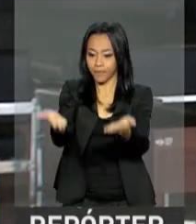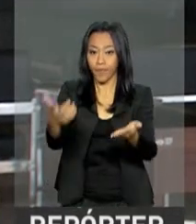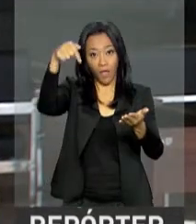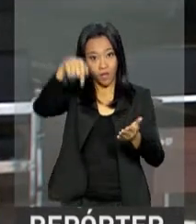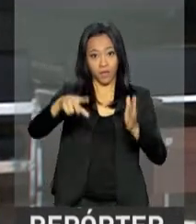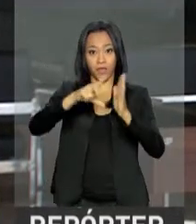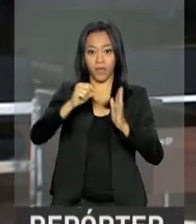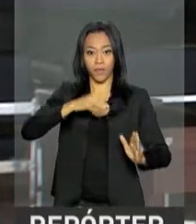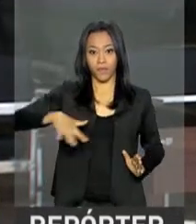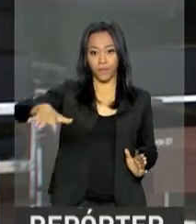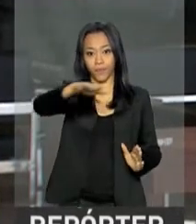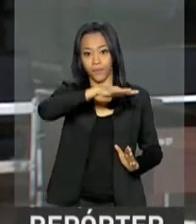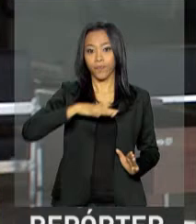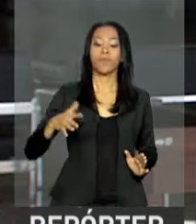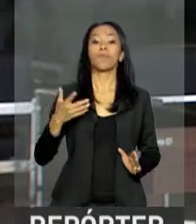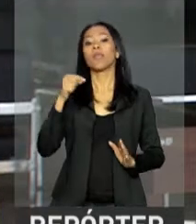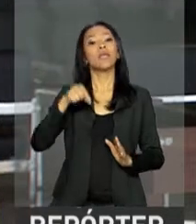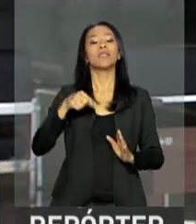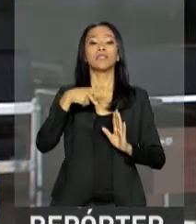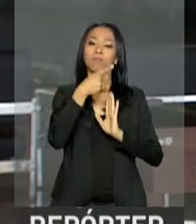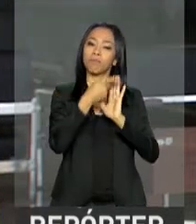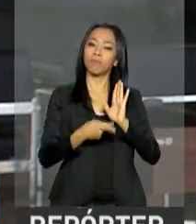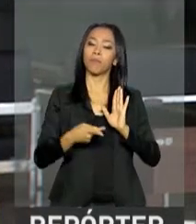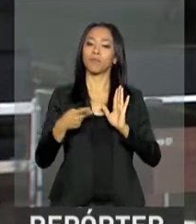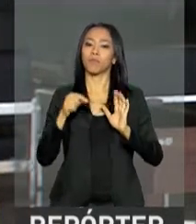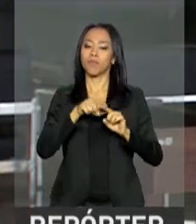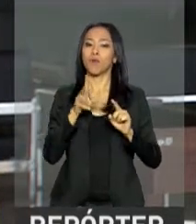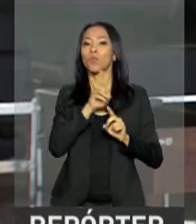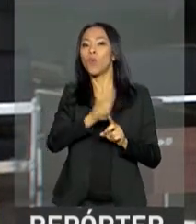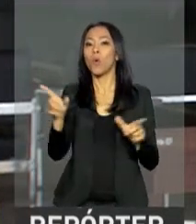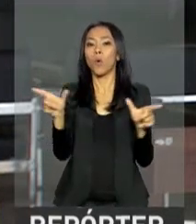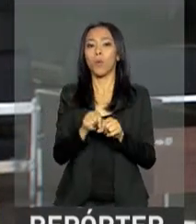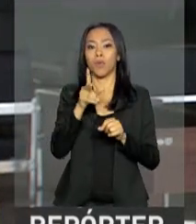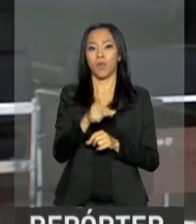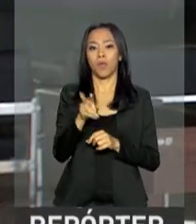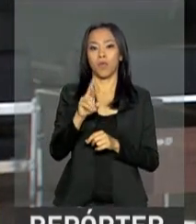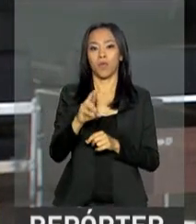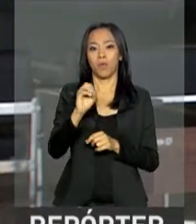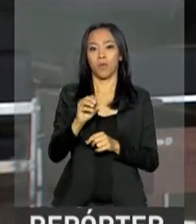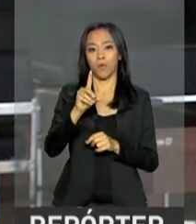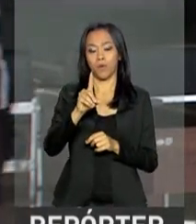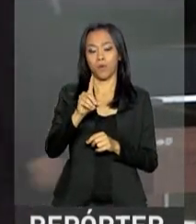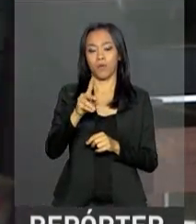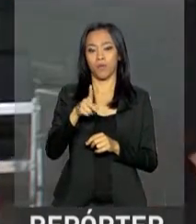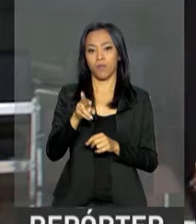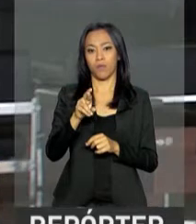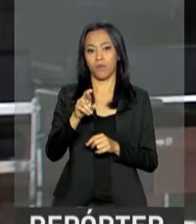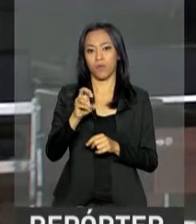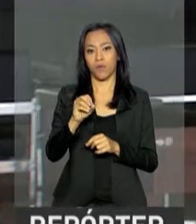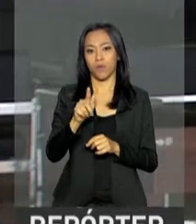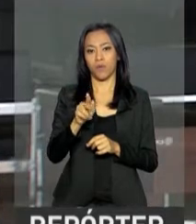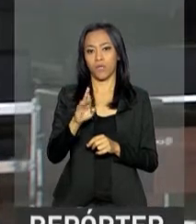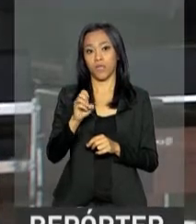planalto o prêmio progredir é um reconhecimento das ações das prefeituras para aumentar a renda e